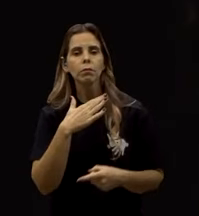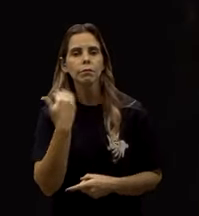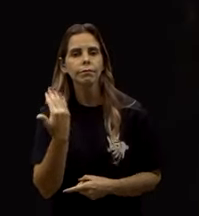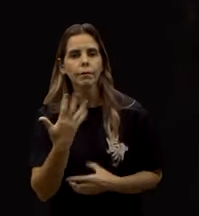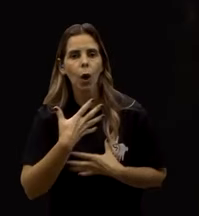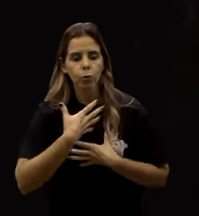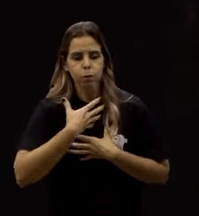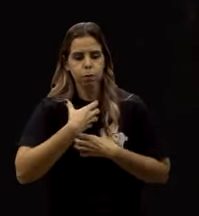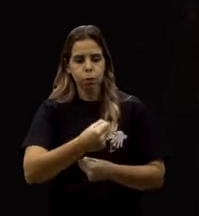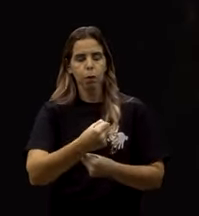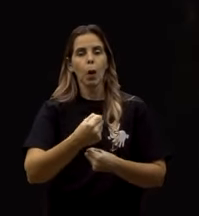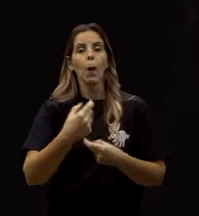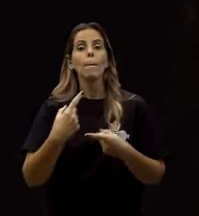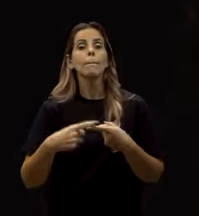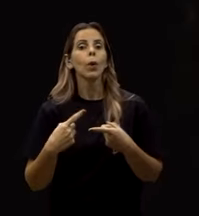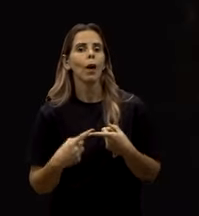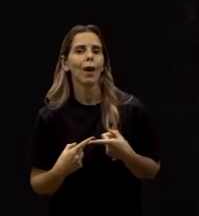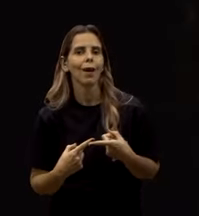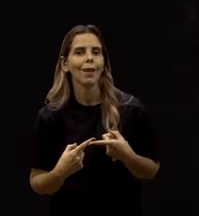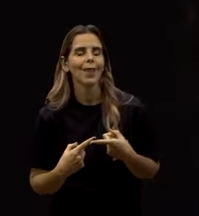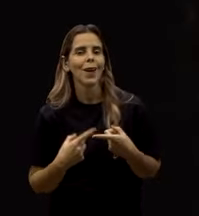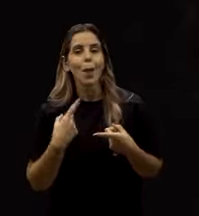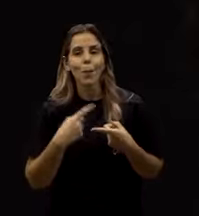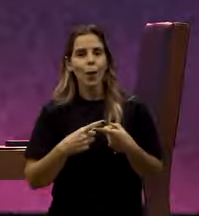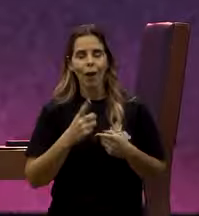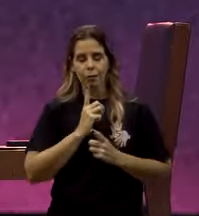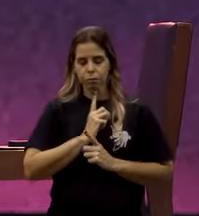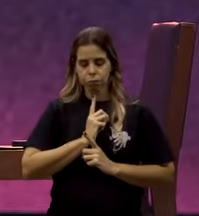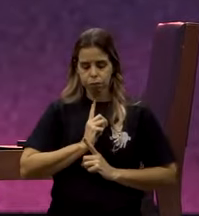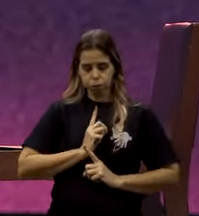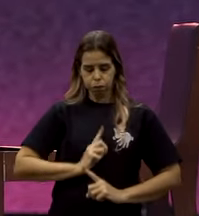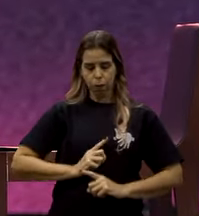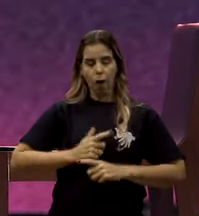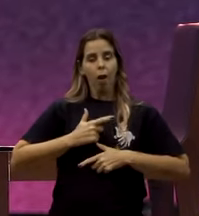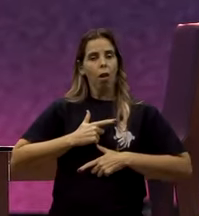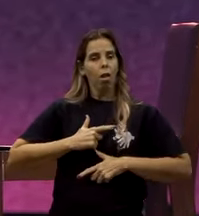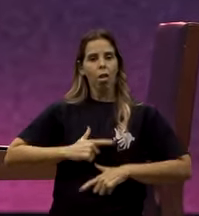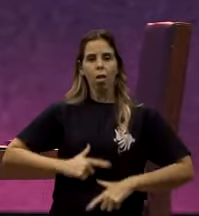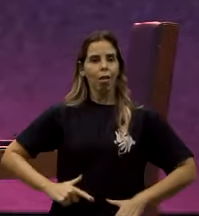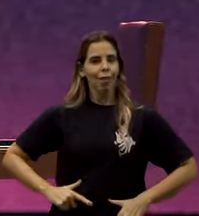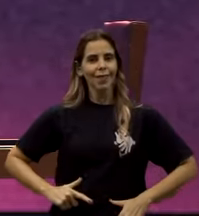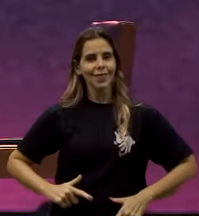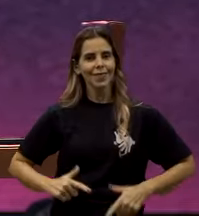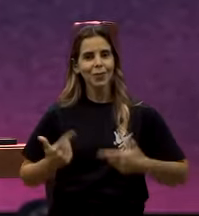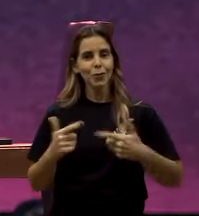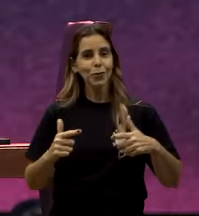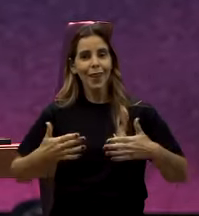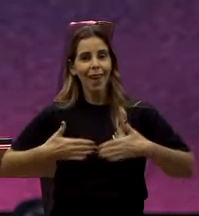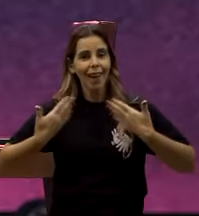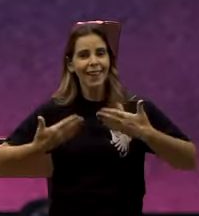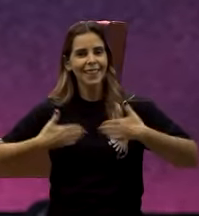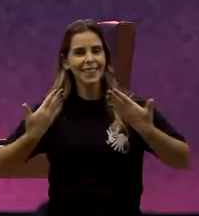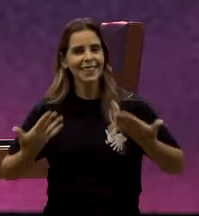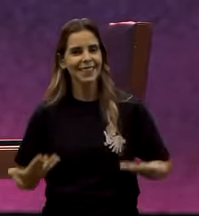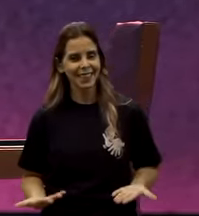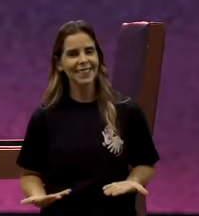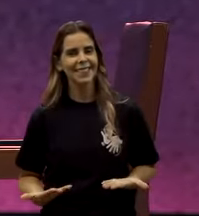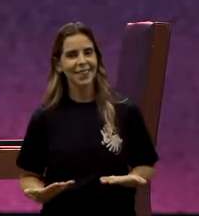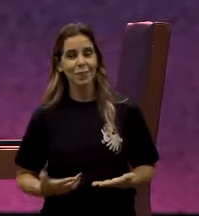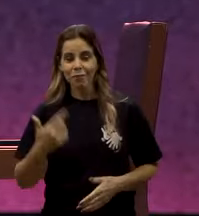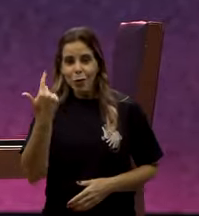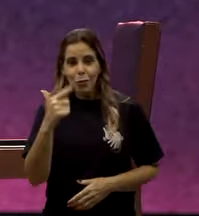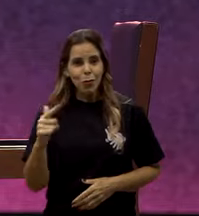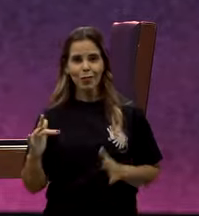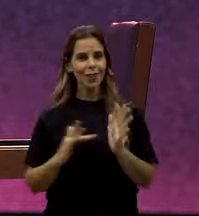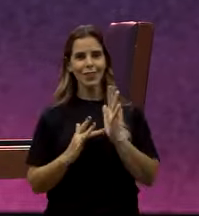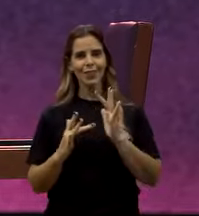do vazio não é por causa de problema porque problema todo mundo tem eu tem o meu você tem o seu por isso que a primeira coisa que